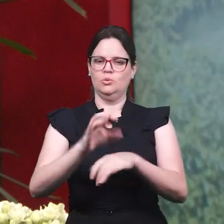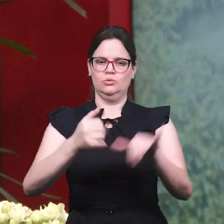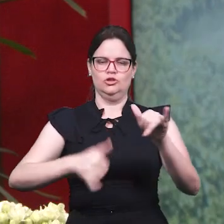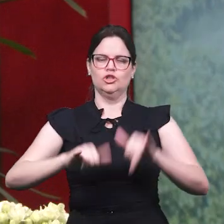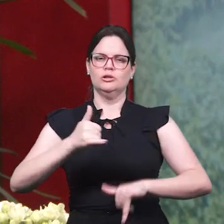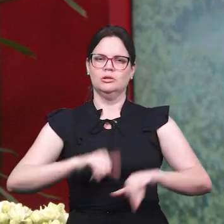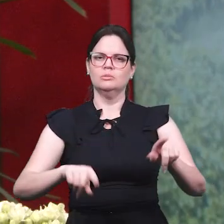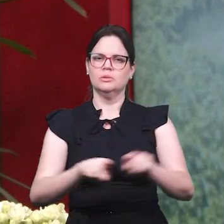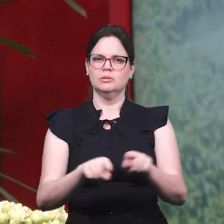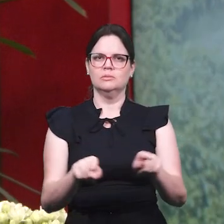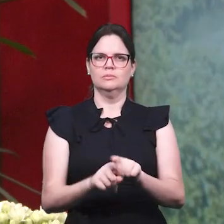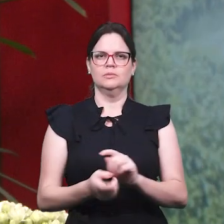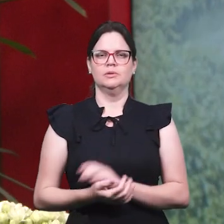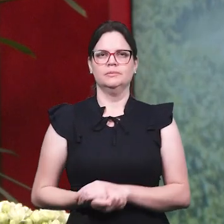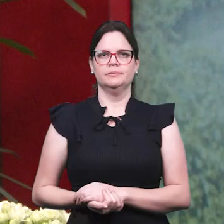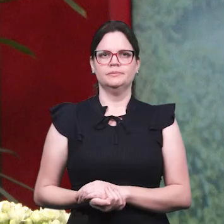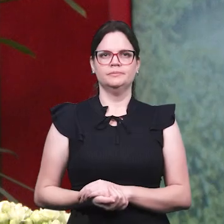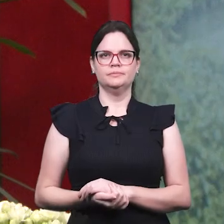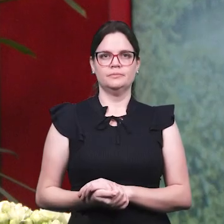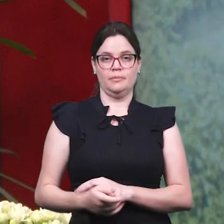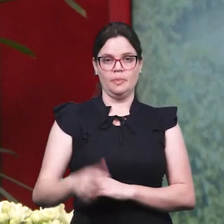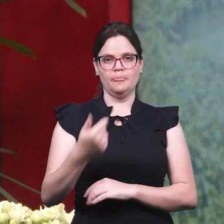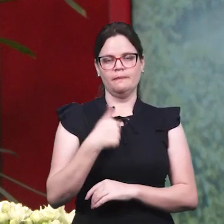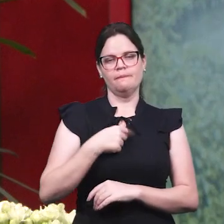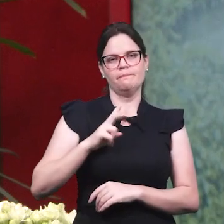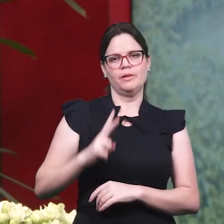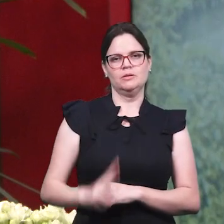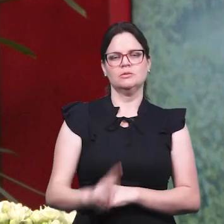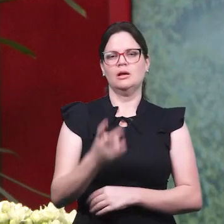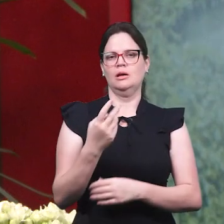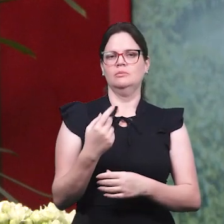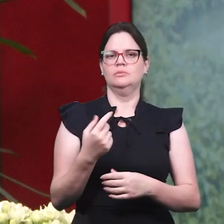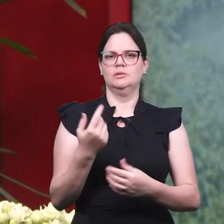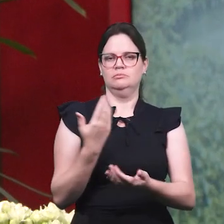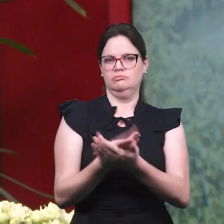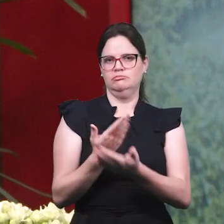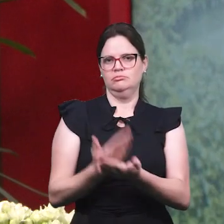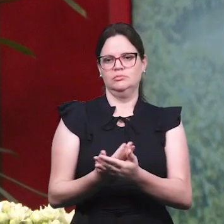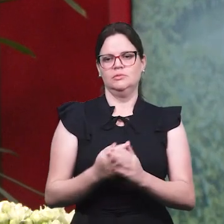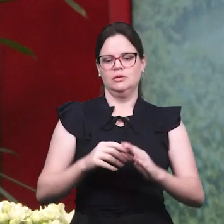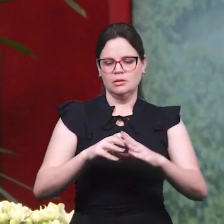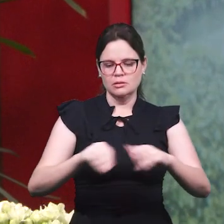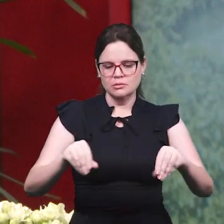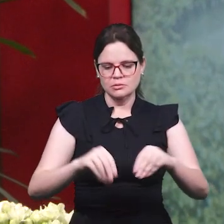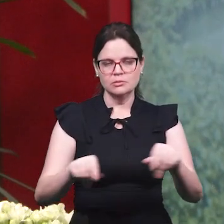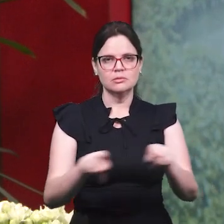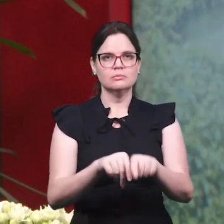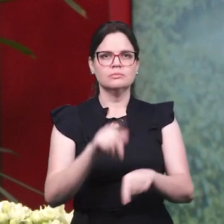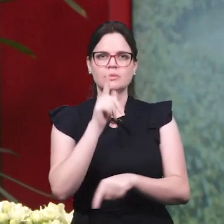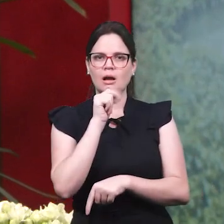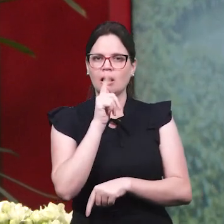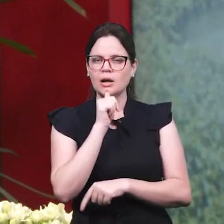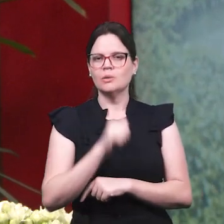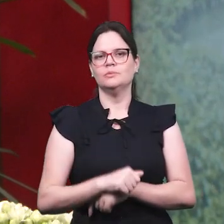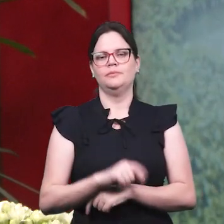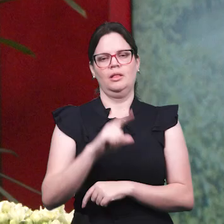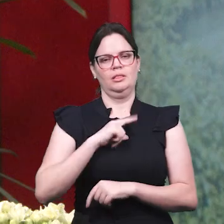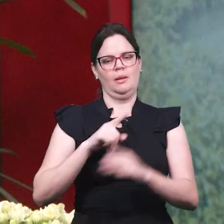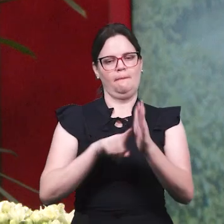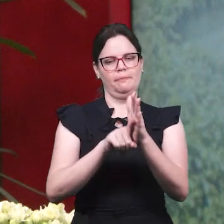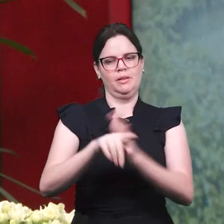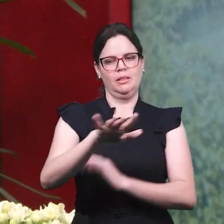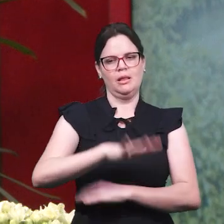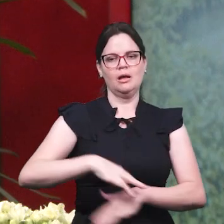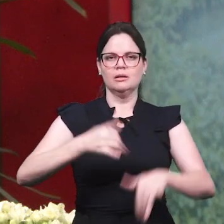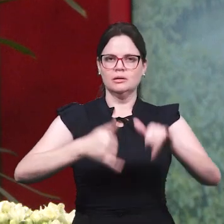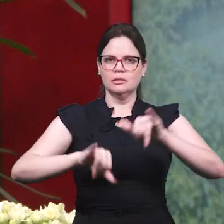Nós temos, eu trabalho muito voltado com solos, com águas, então tem muitos pesquisadores da